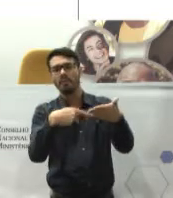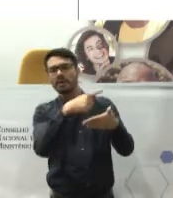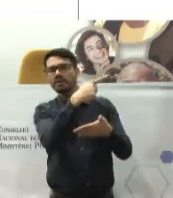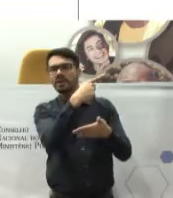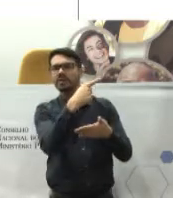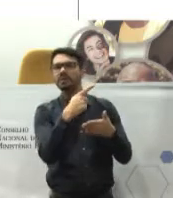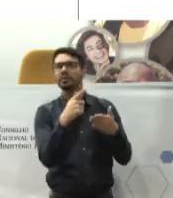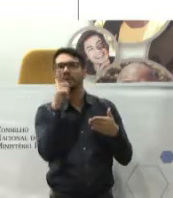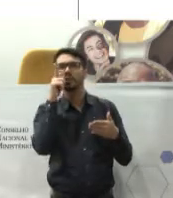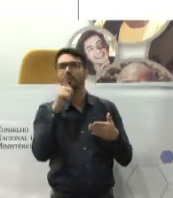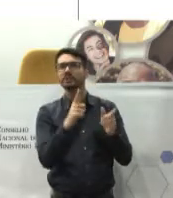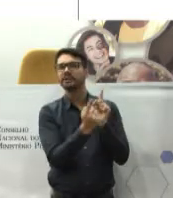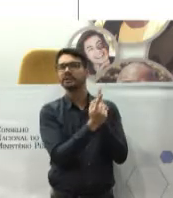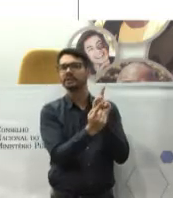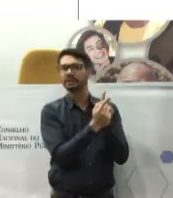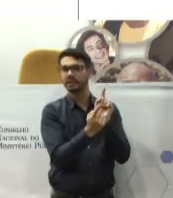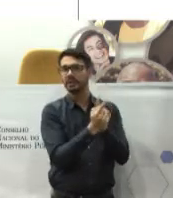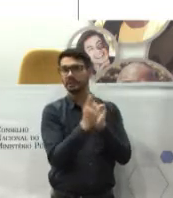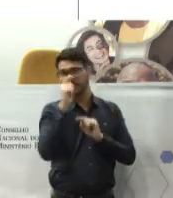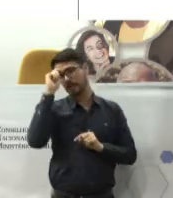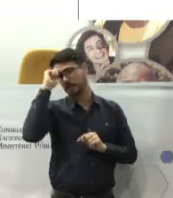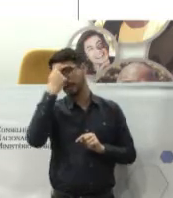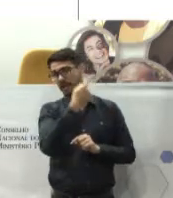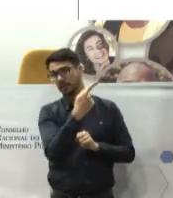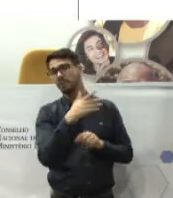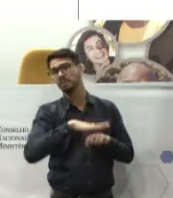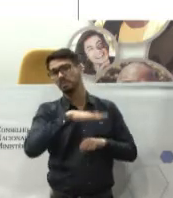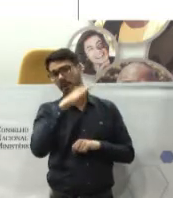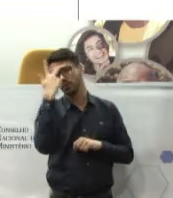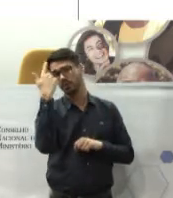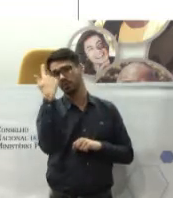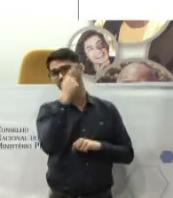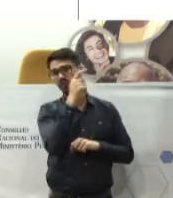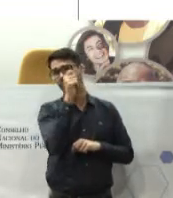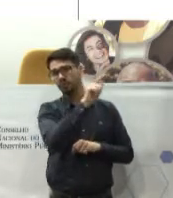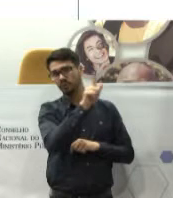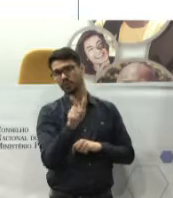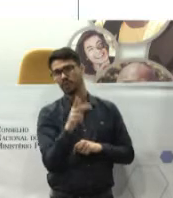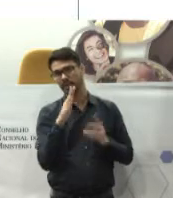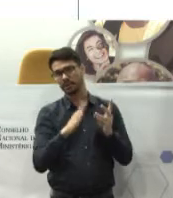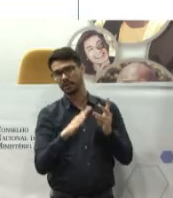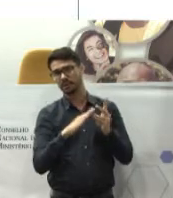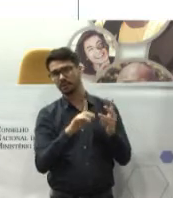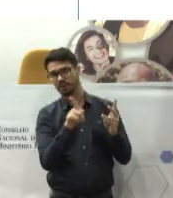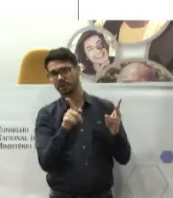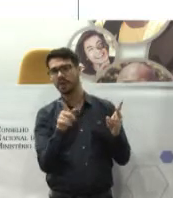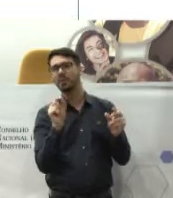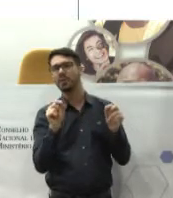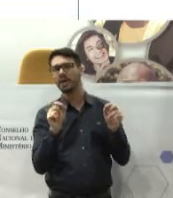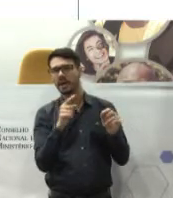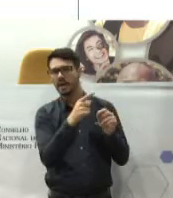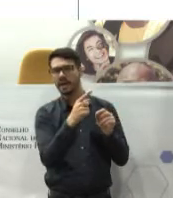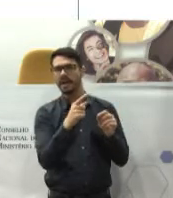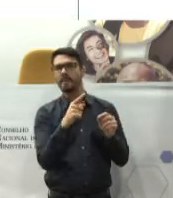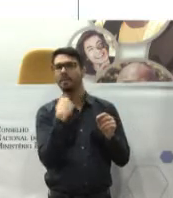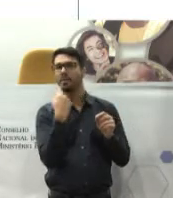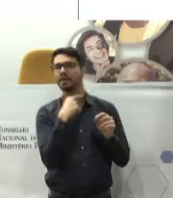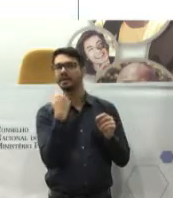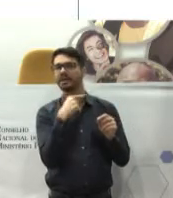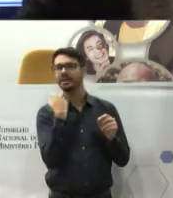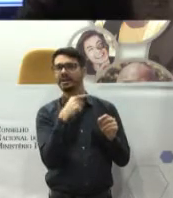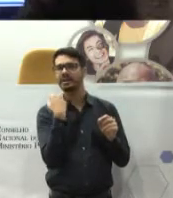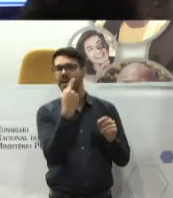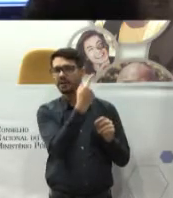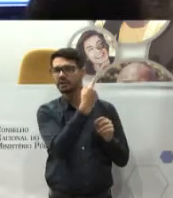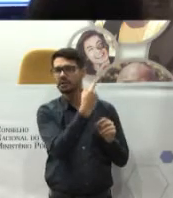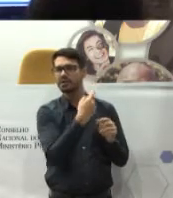atender na população negra, que é mais comum que a indígena, a questão relativa à taxa de mortalidade